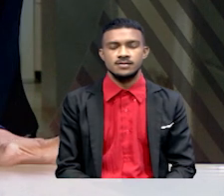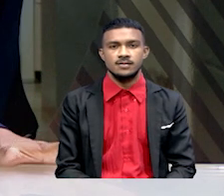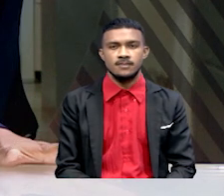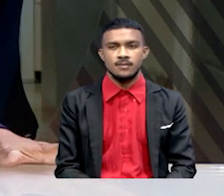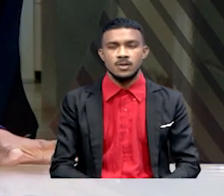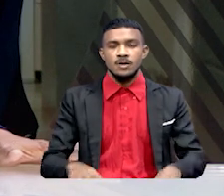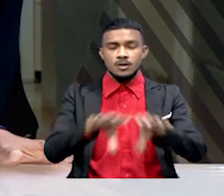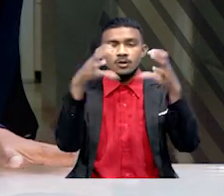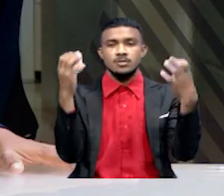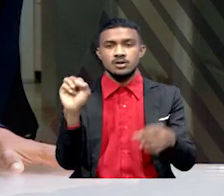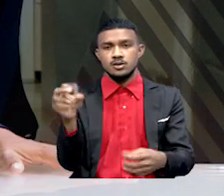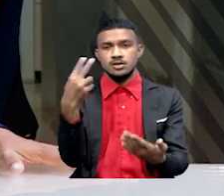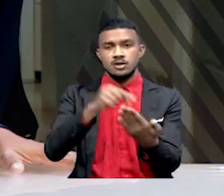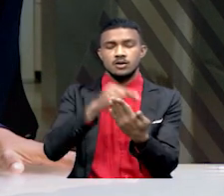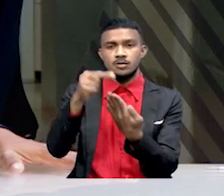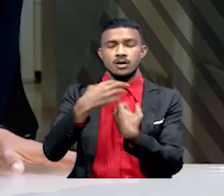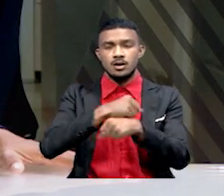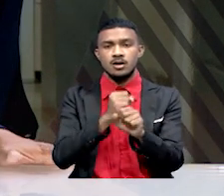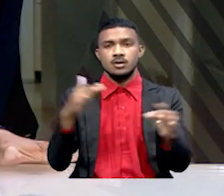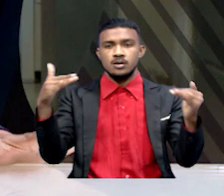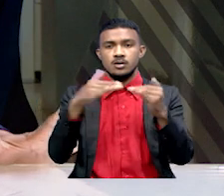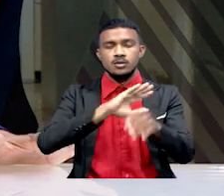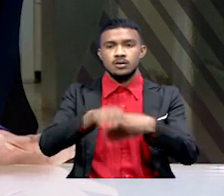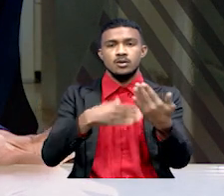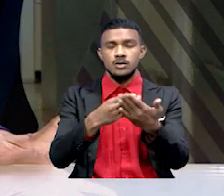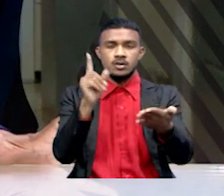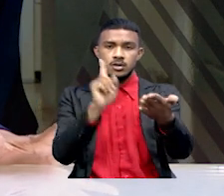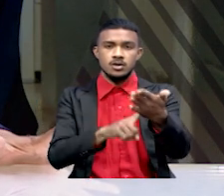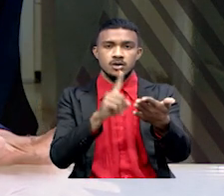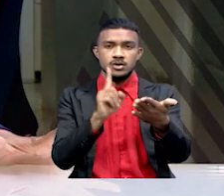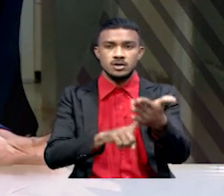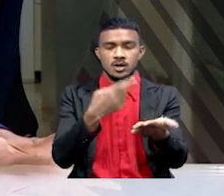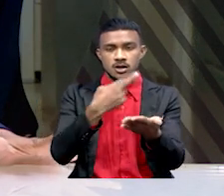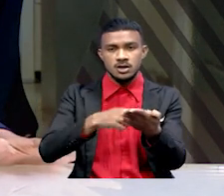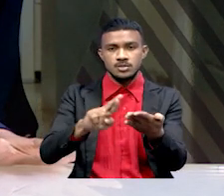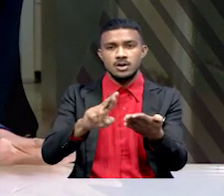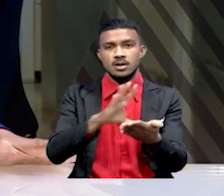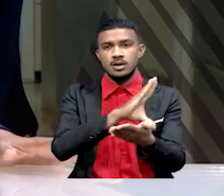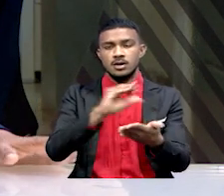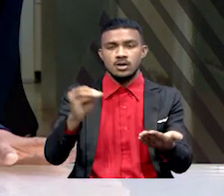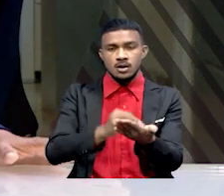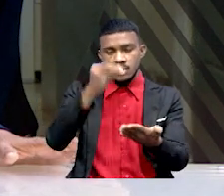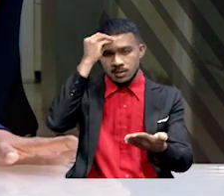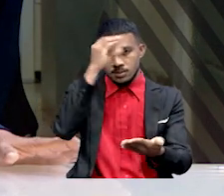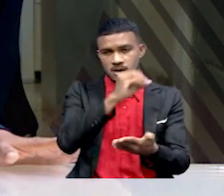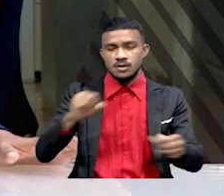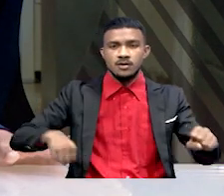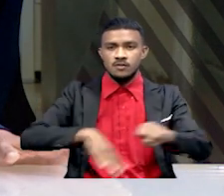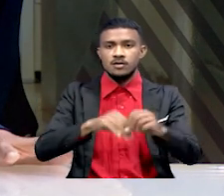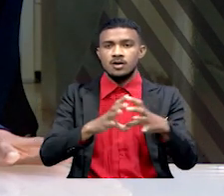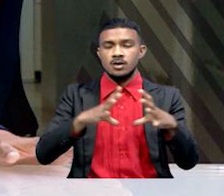Comitê 12 de novembro realiza a Conferência Assembleia Geral onde discute regimento Academia Futebol 12 de